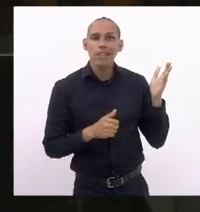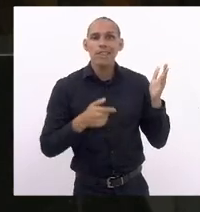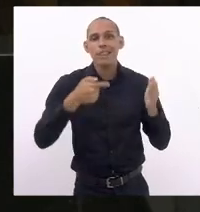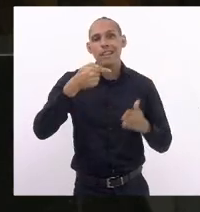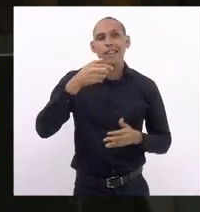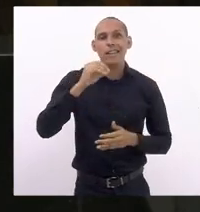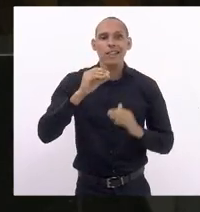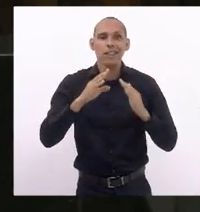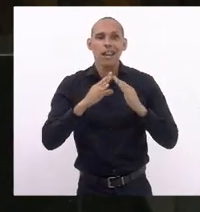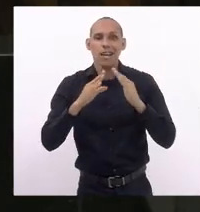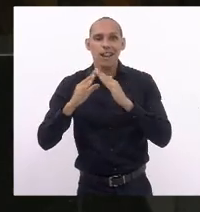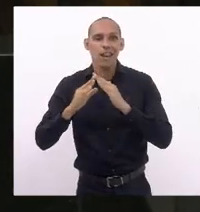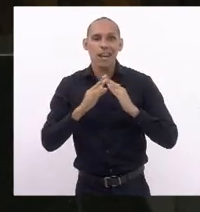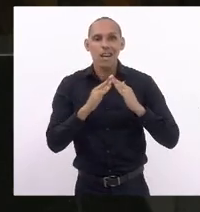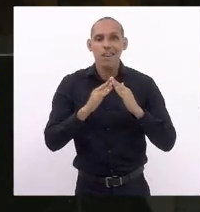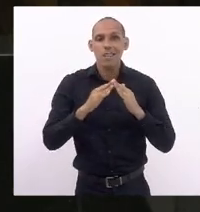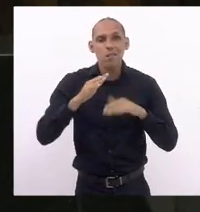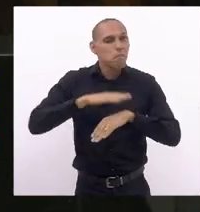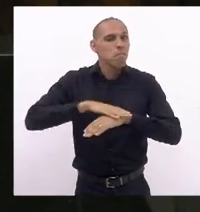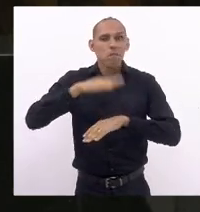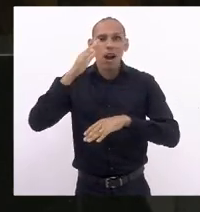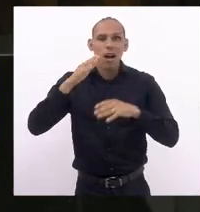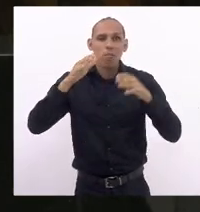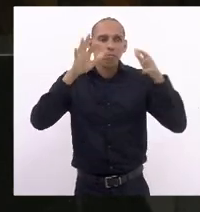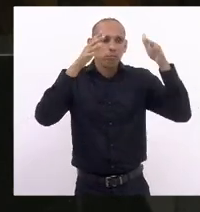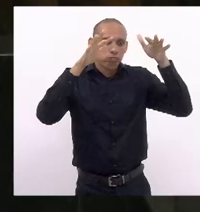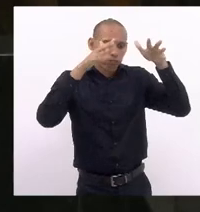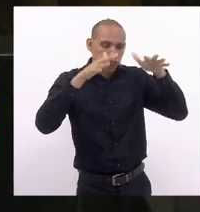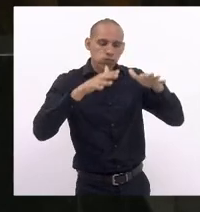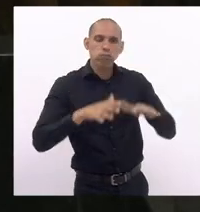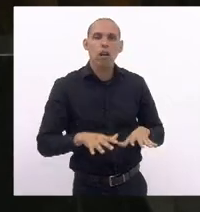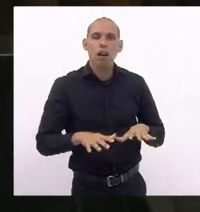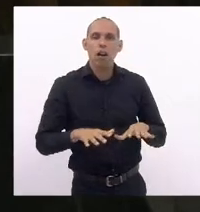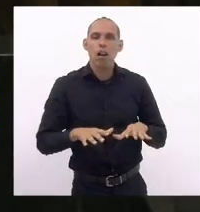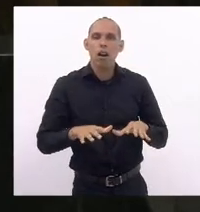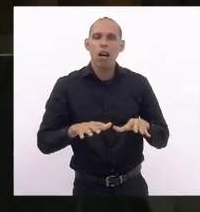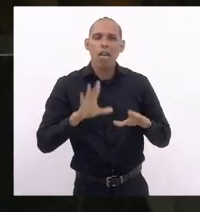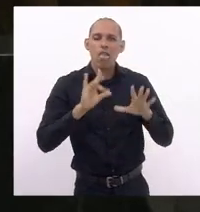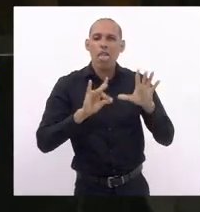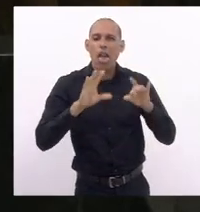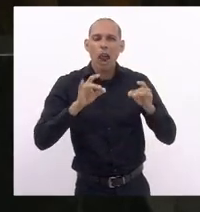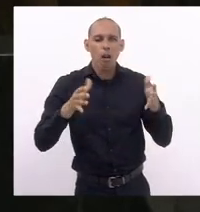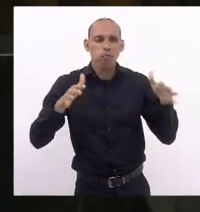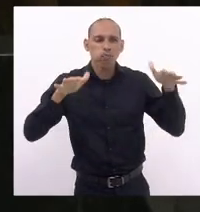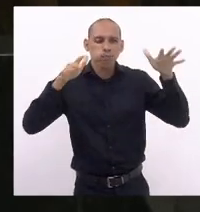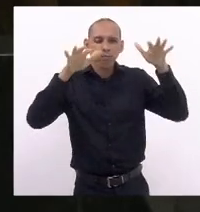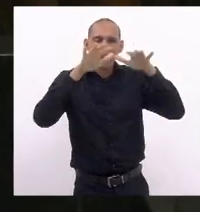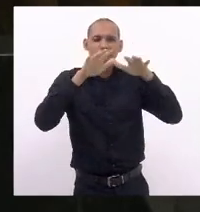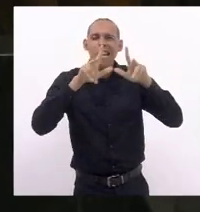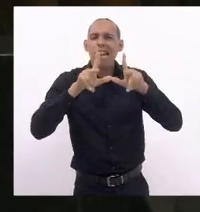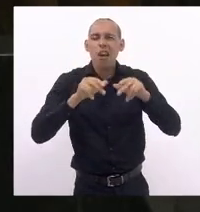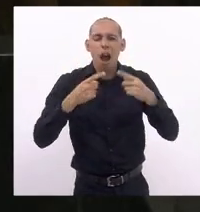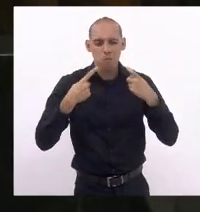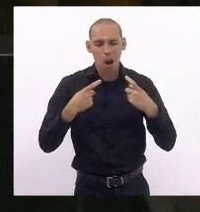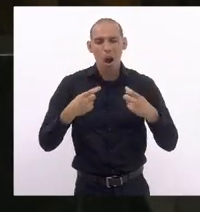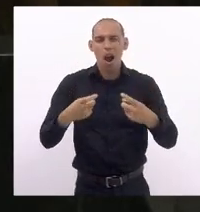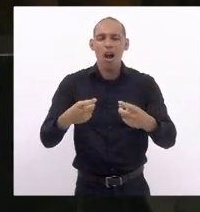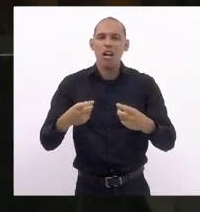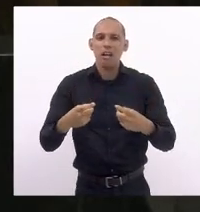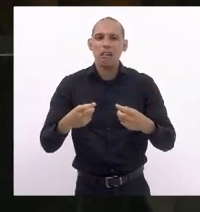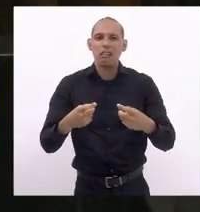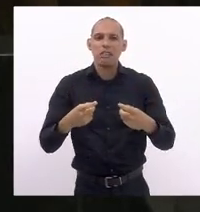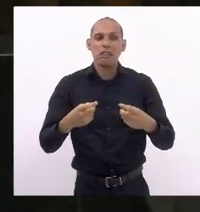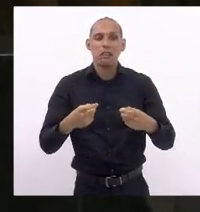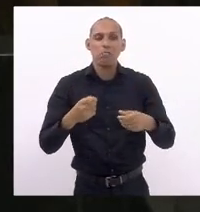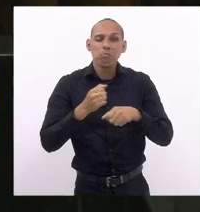70 casas foram dizimadas, estavam cobertas de lama. Um cenário de guerra. Naquele mesmo momento, já era início